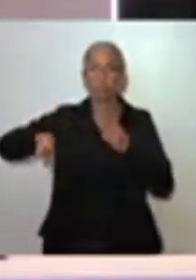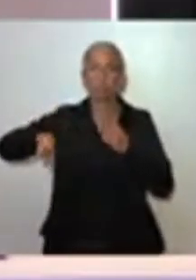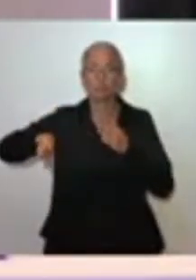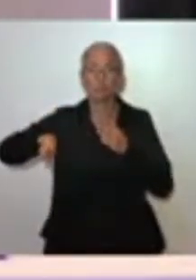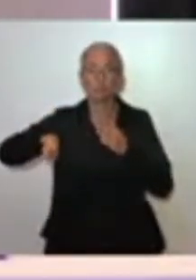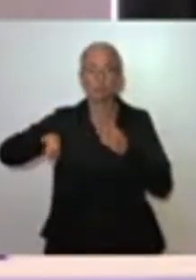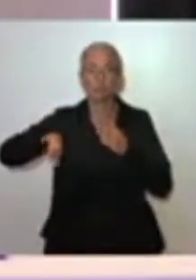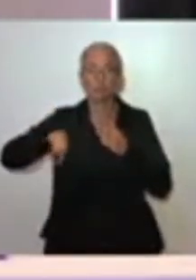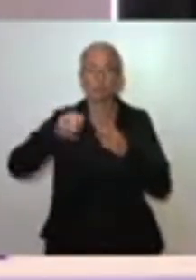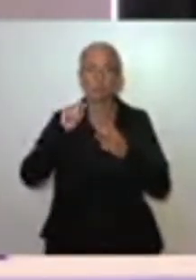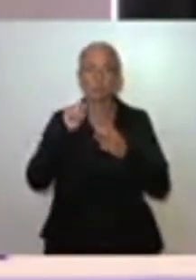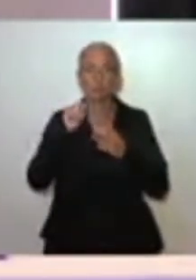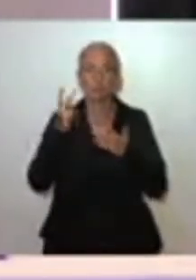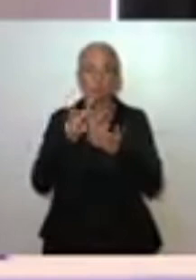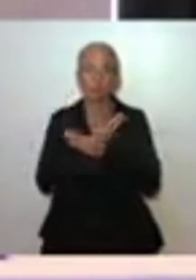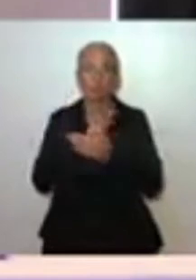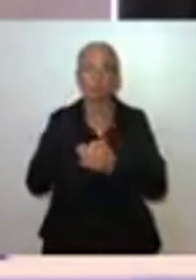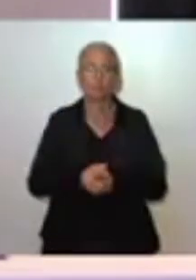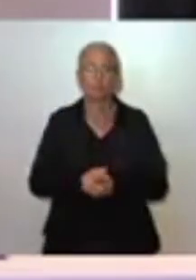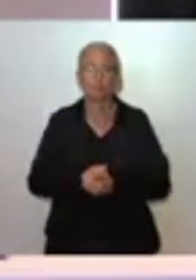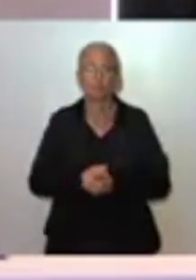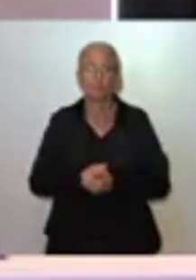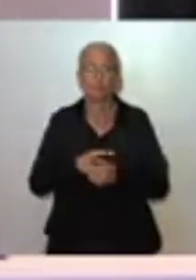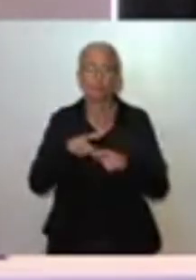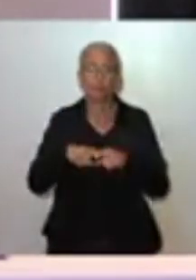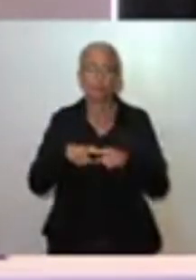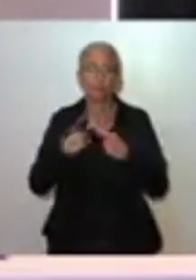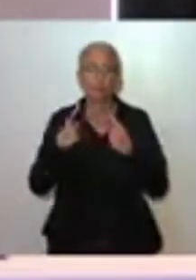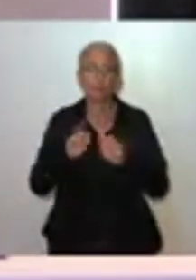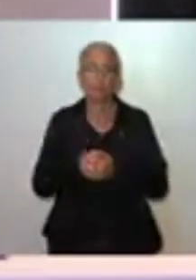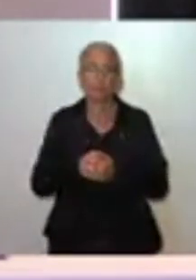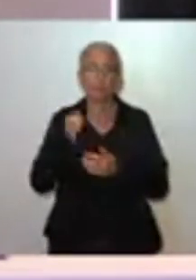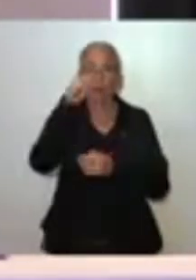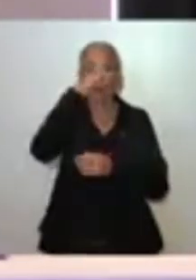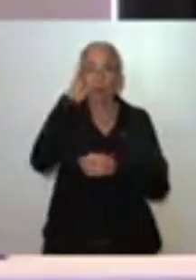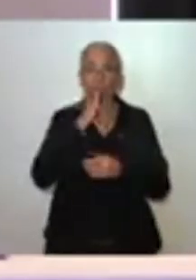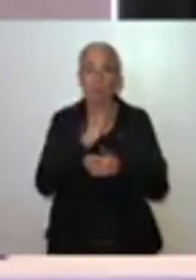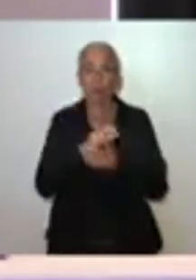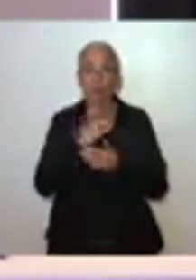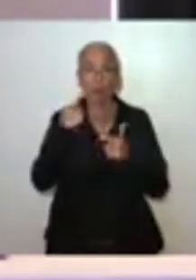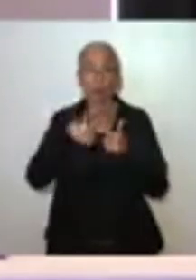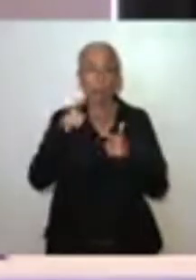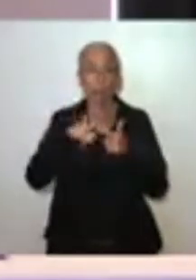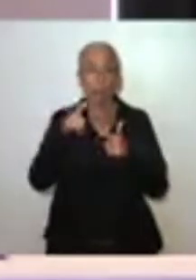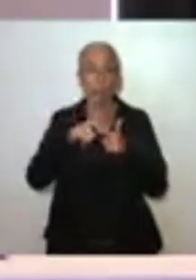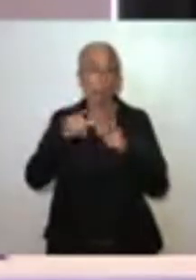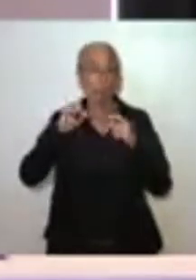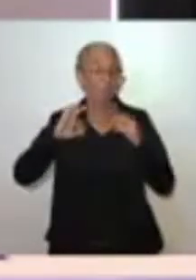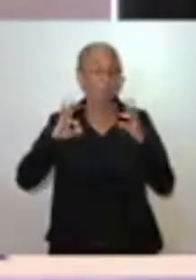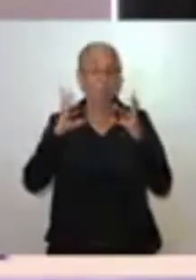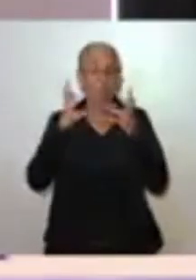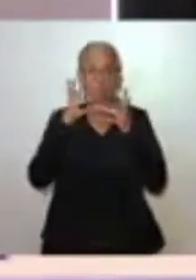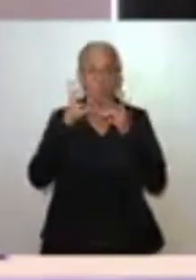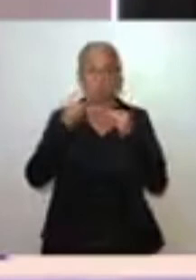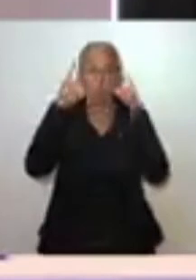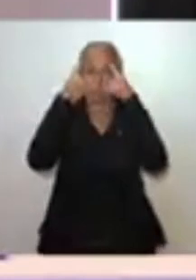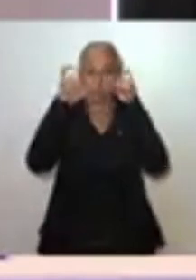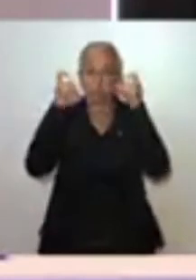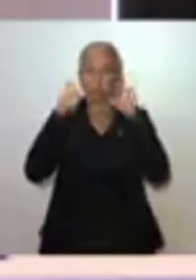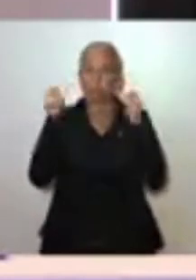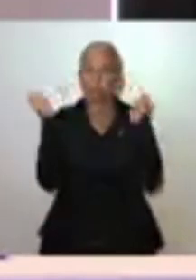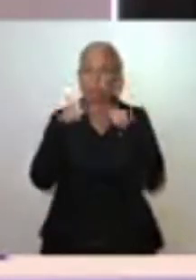na eleição desses tanto no Brasil nós temos um problema Geral de violência que nós possamos enfrentar